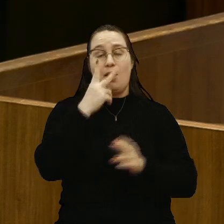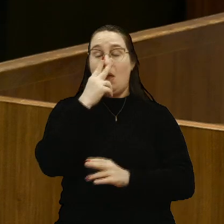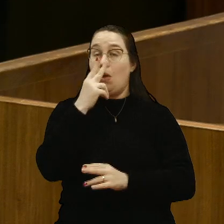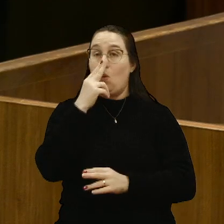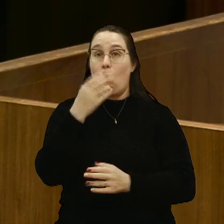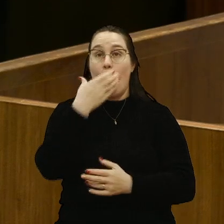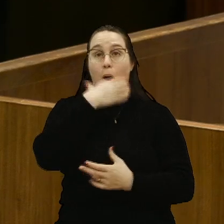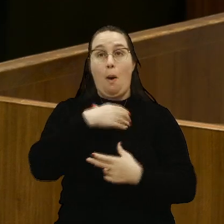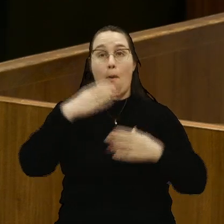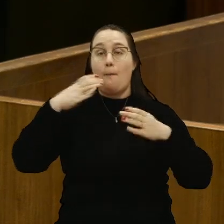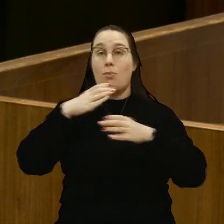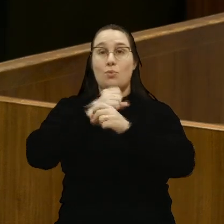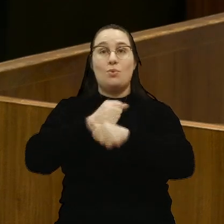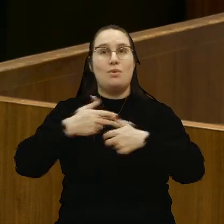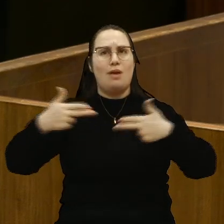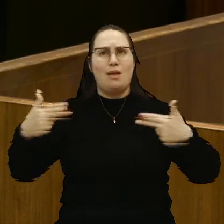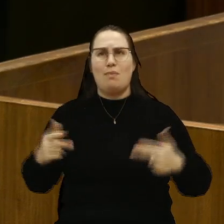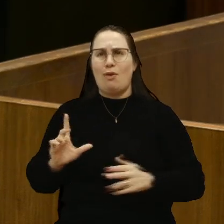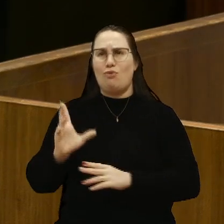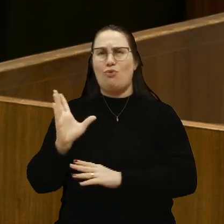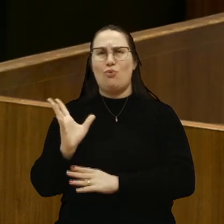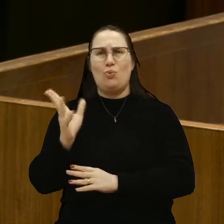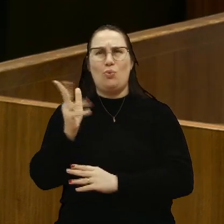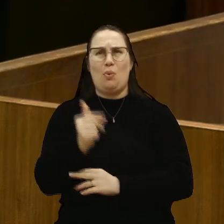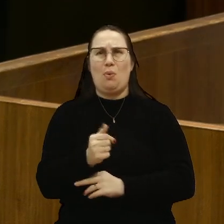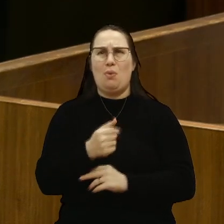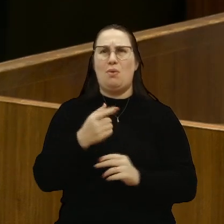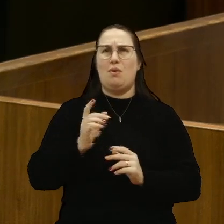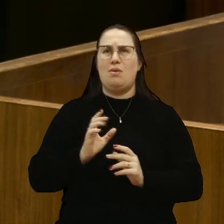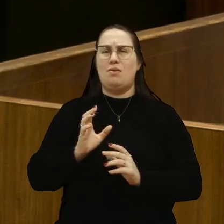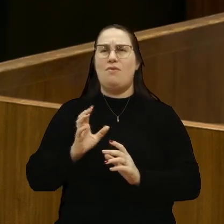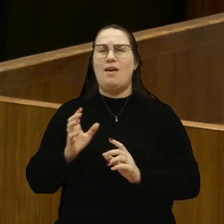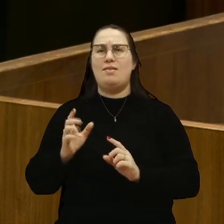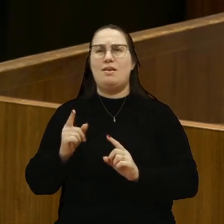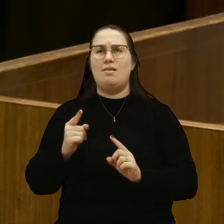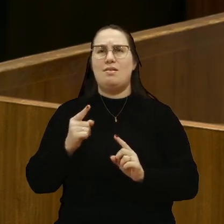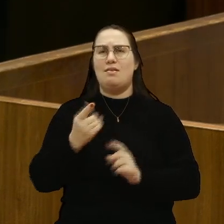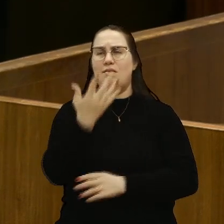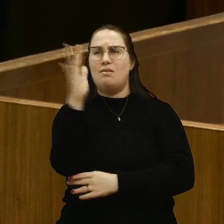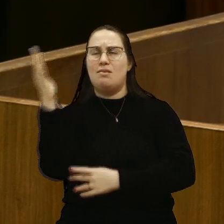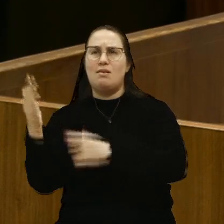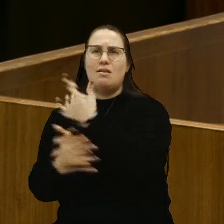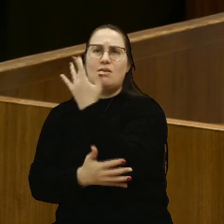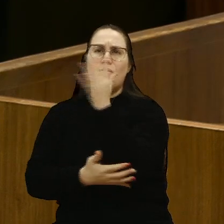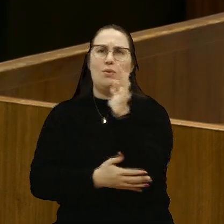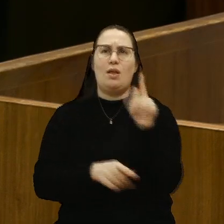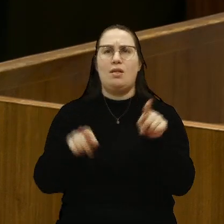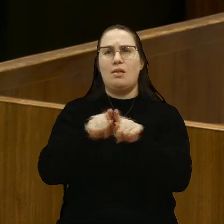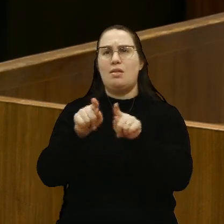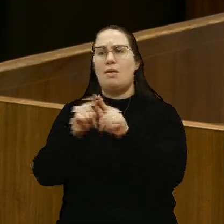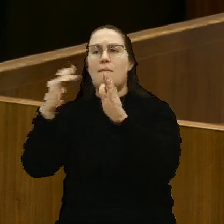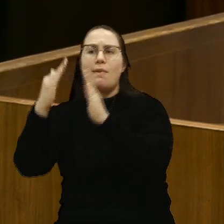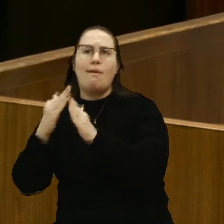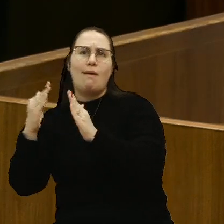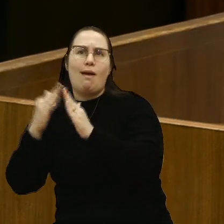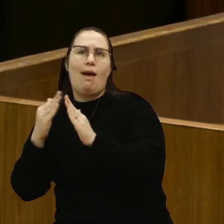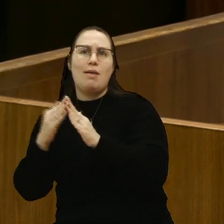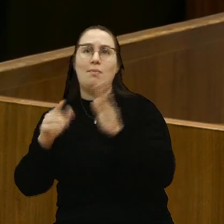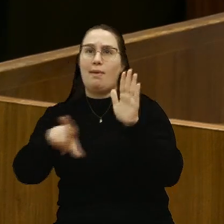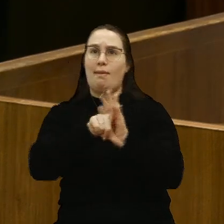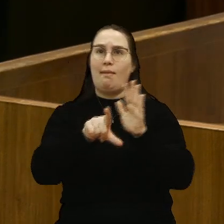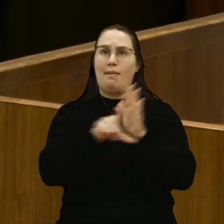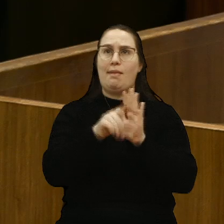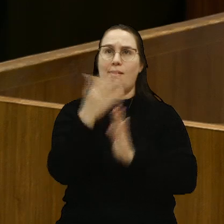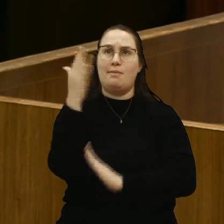para os animais, de todas as espécies, sejam eles silvestres, que também são muito importantes na nossa lei ambiental, e